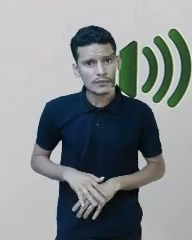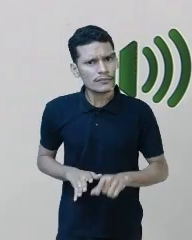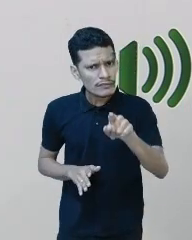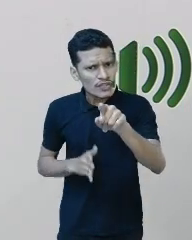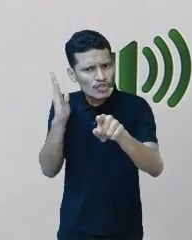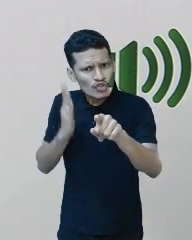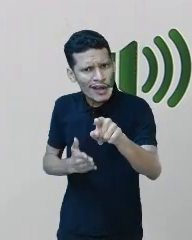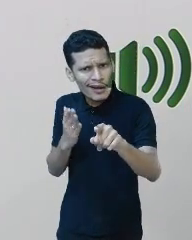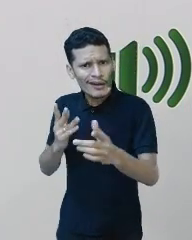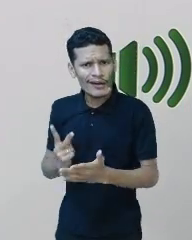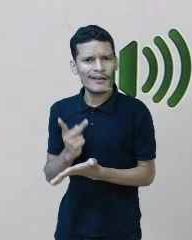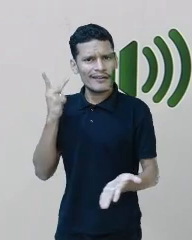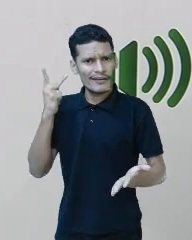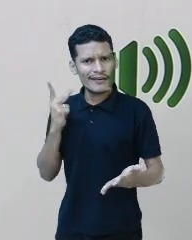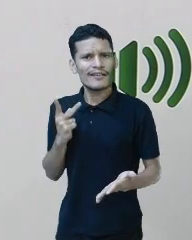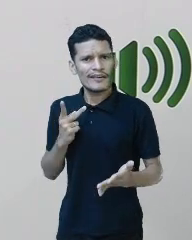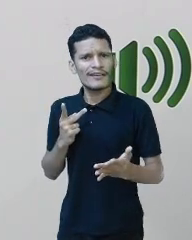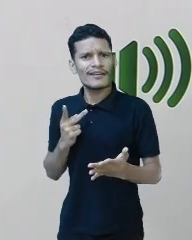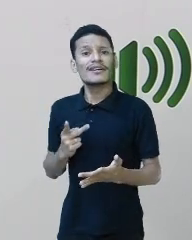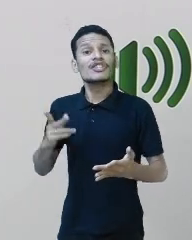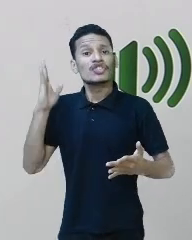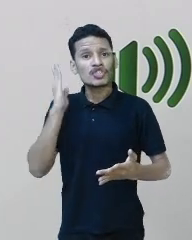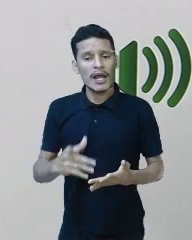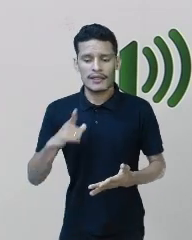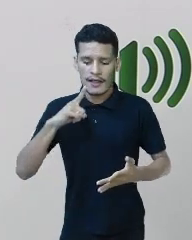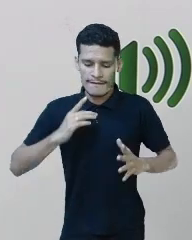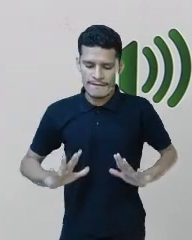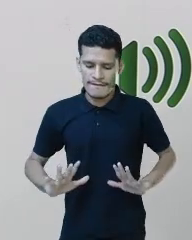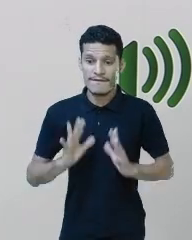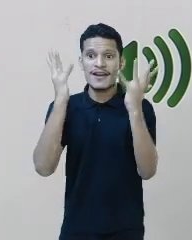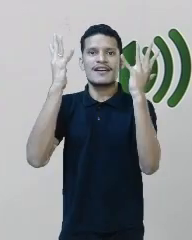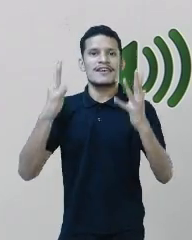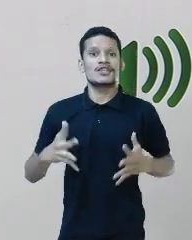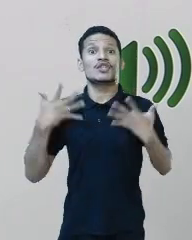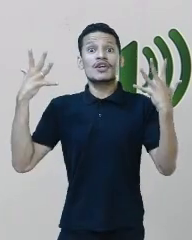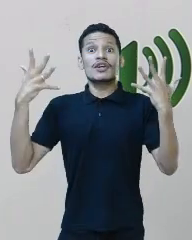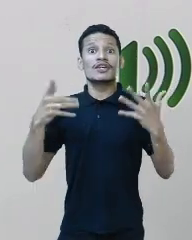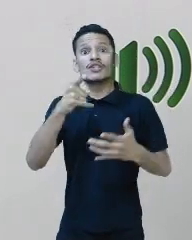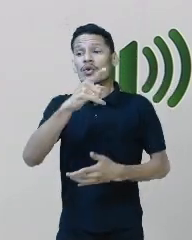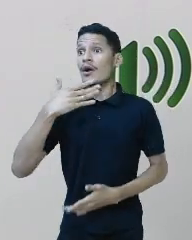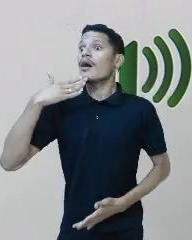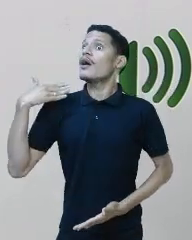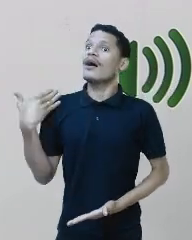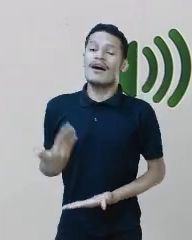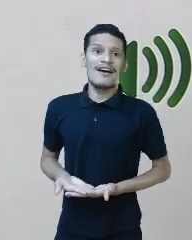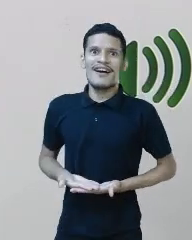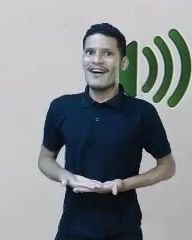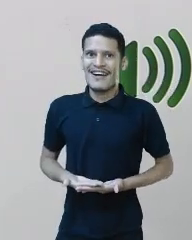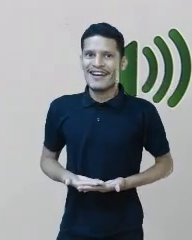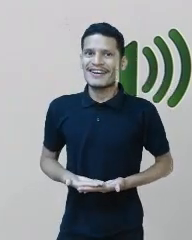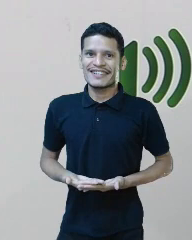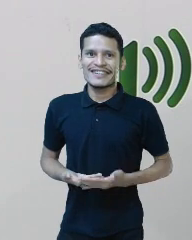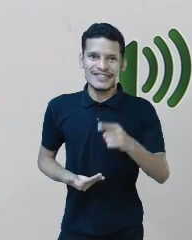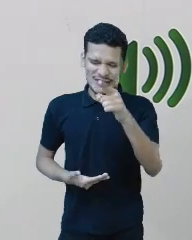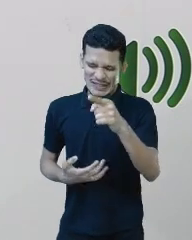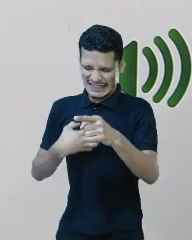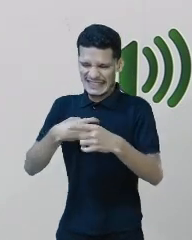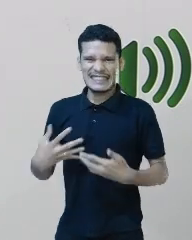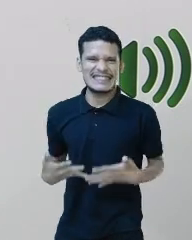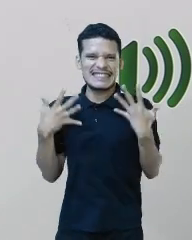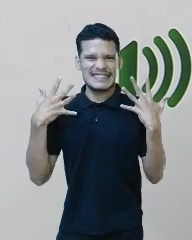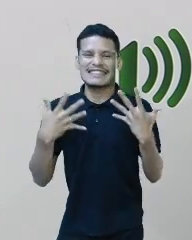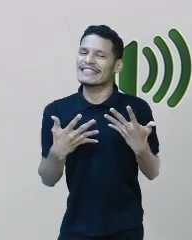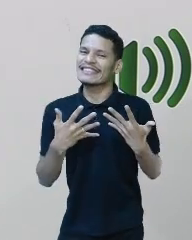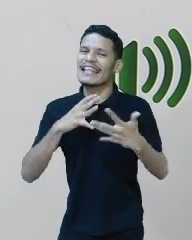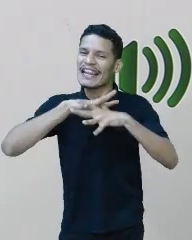com vocês? Vocês já tiveram uma festa surpresa que foi aquela, nossa, né? E você se assustou? Pois é, com o